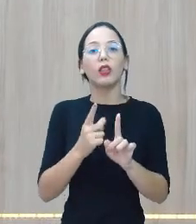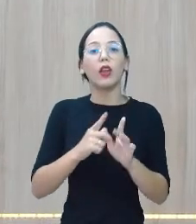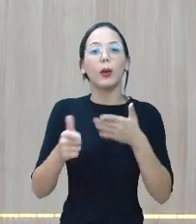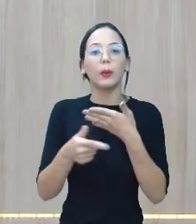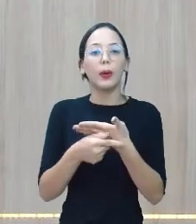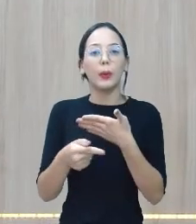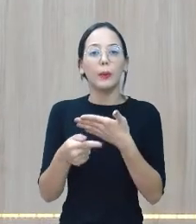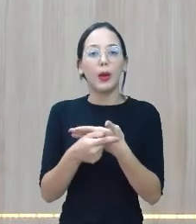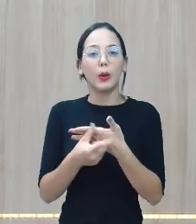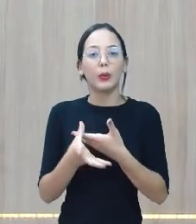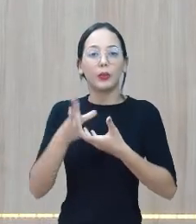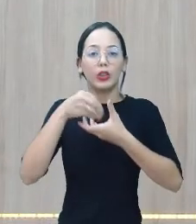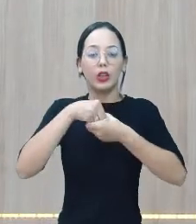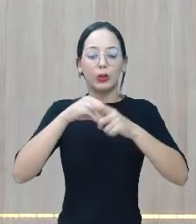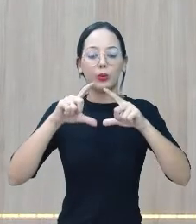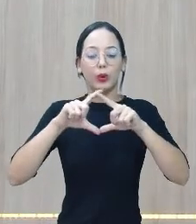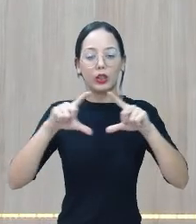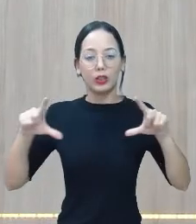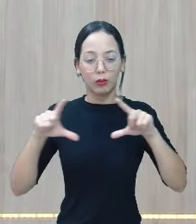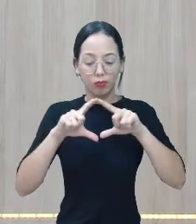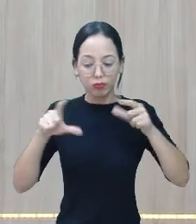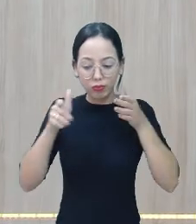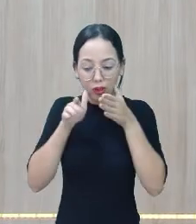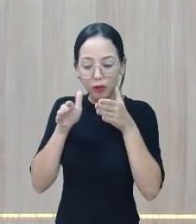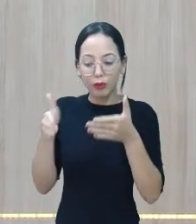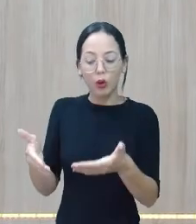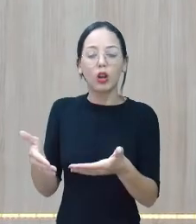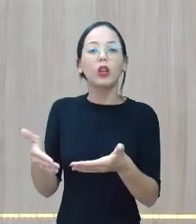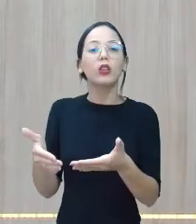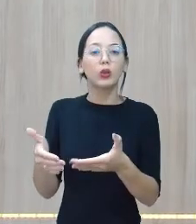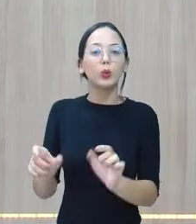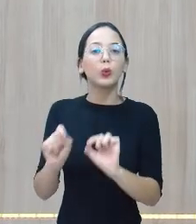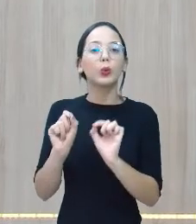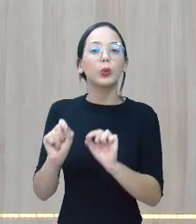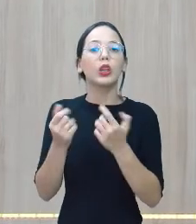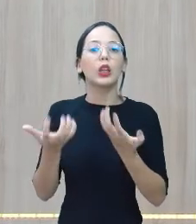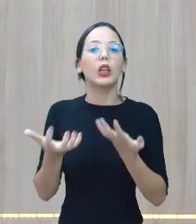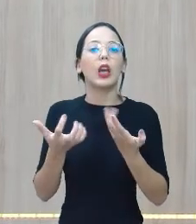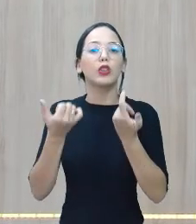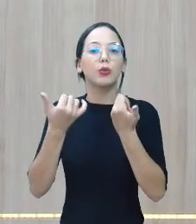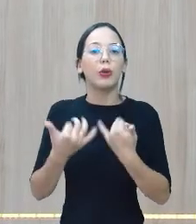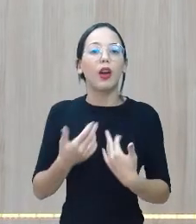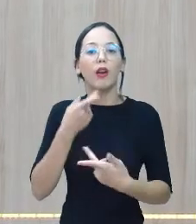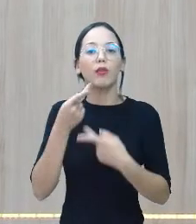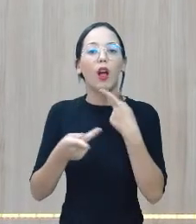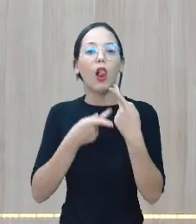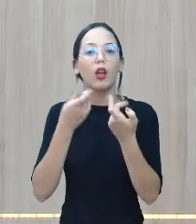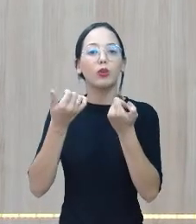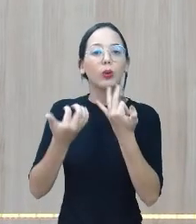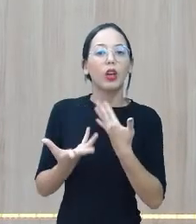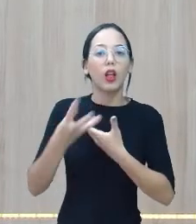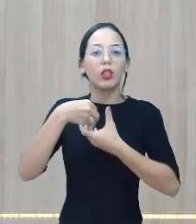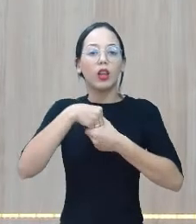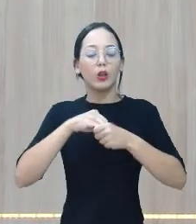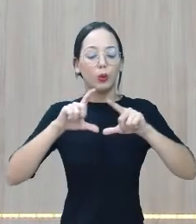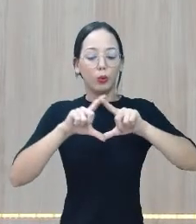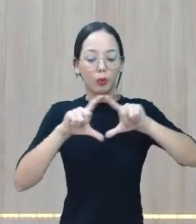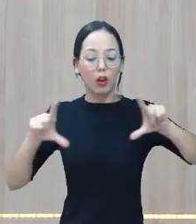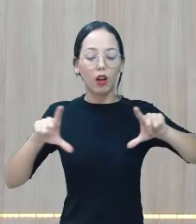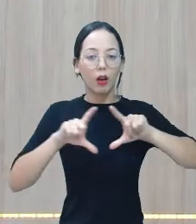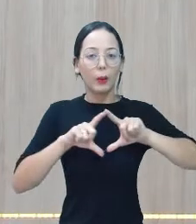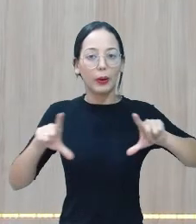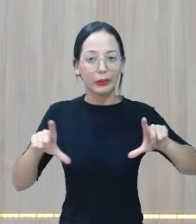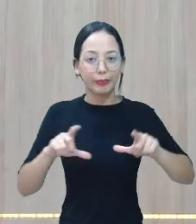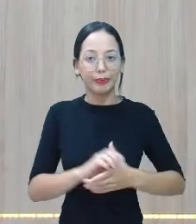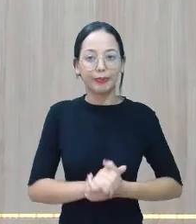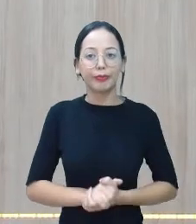papel aqui, não é? Enfatizando aquilo que se quer falar dentro deste período. Sem